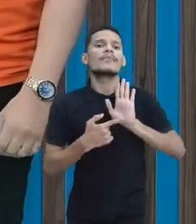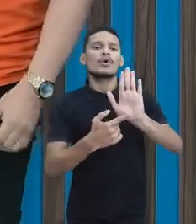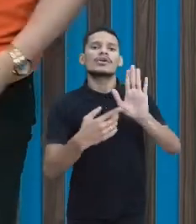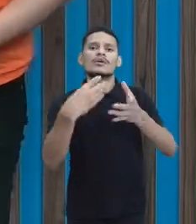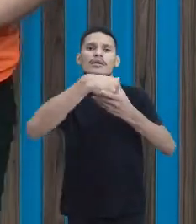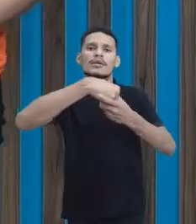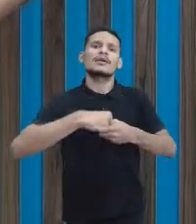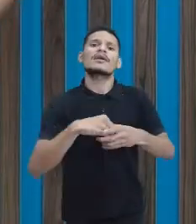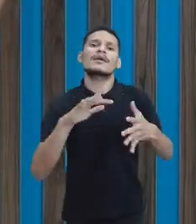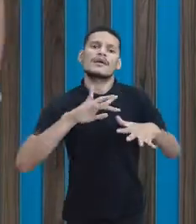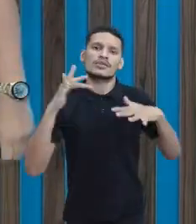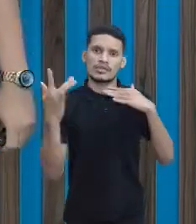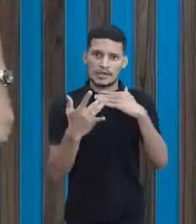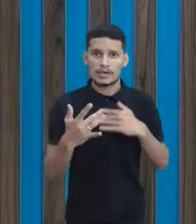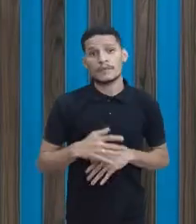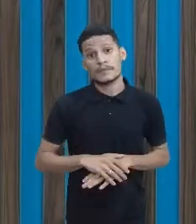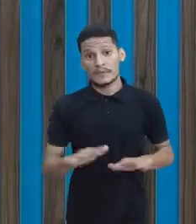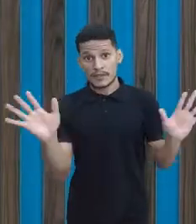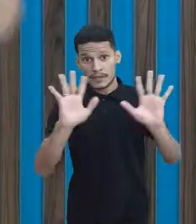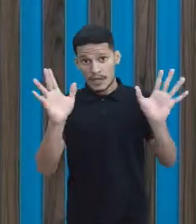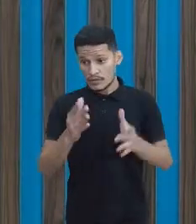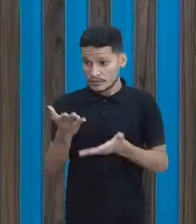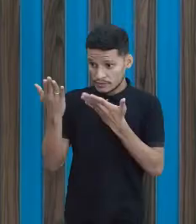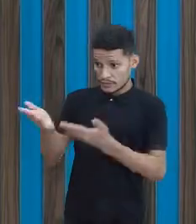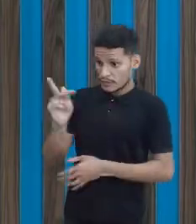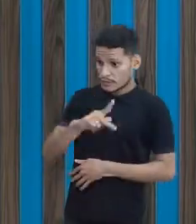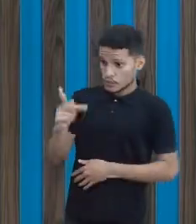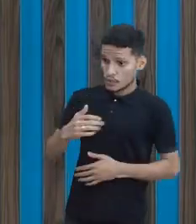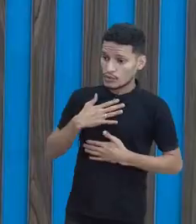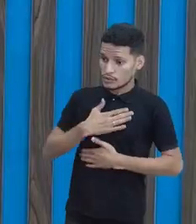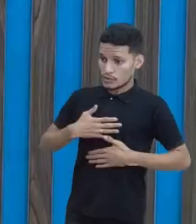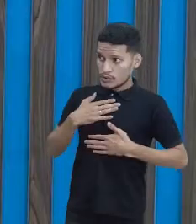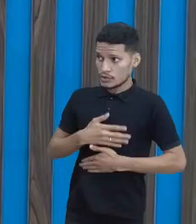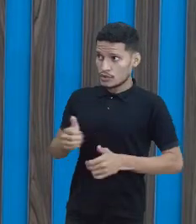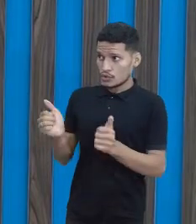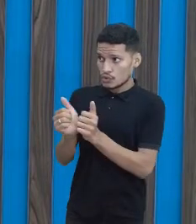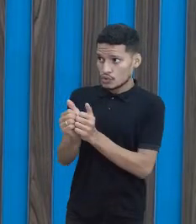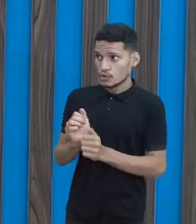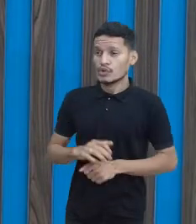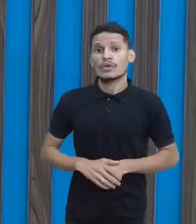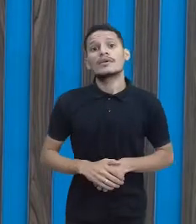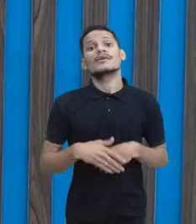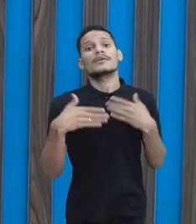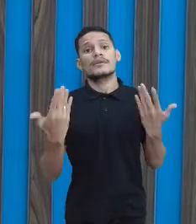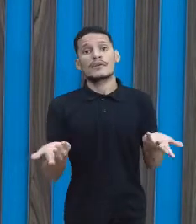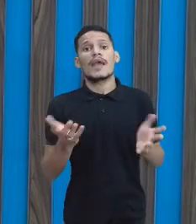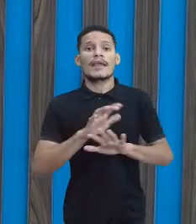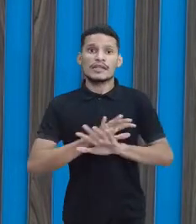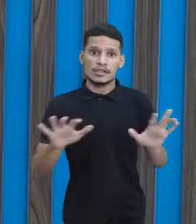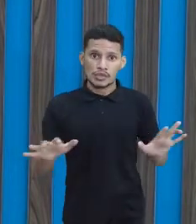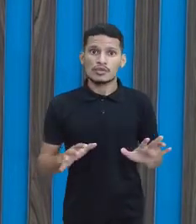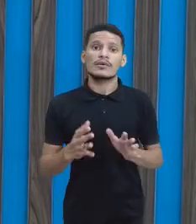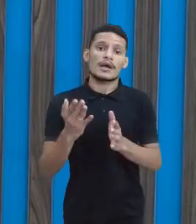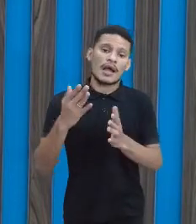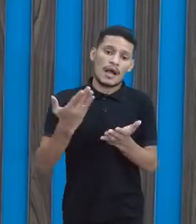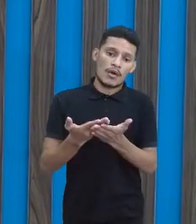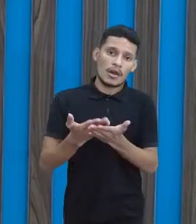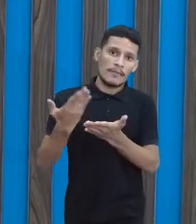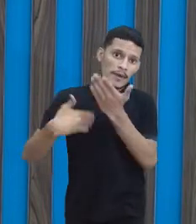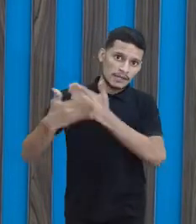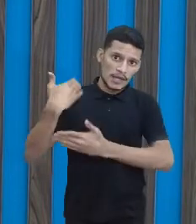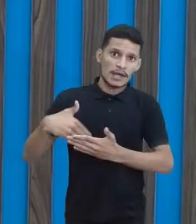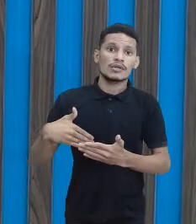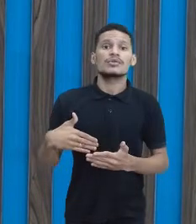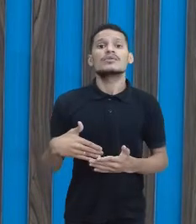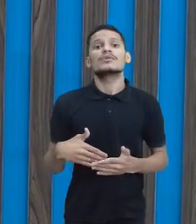redes sociais. Eu me despeço aqui, professor André Celiano, um prazer estar com o senhor. Vamos lá, então é isso aí, gente. Essa aula sobre o passado, um geralzão sobre o